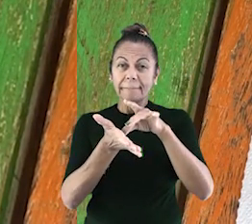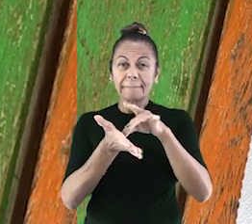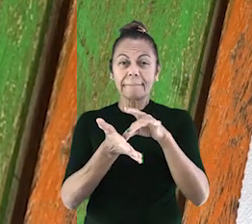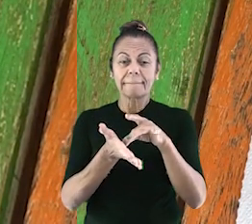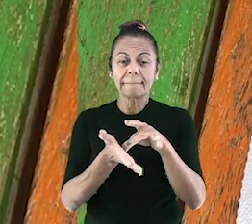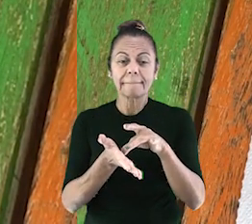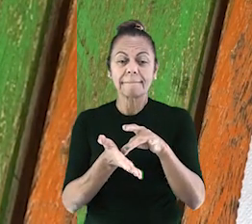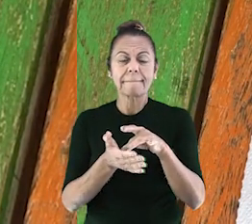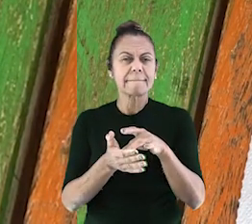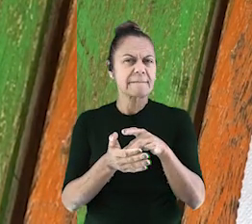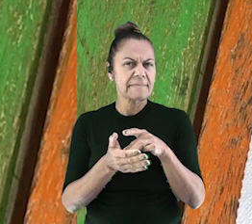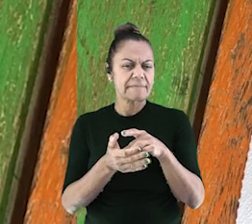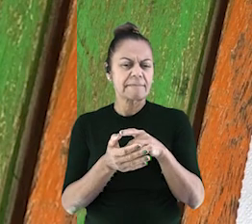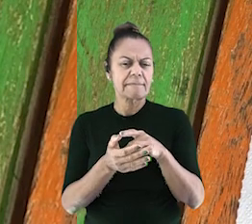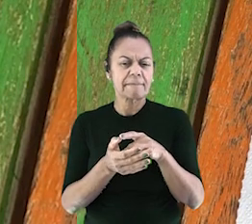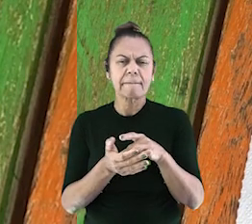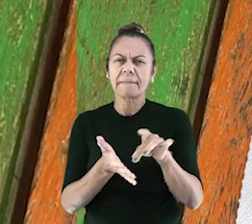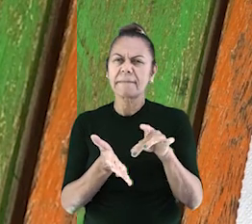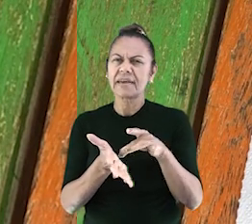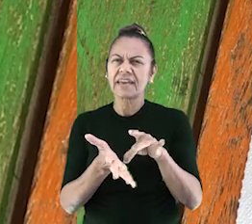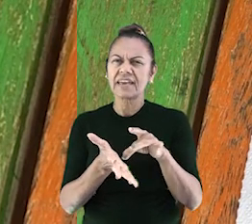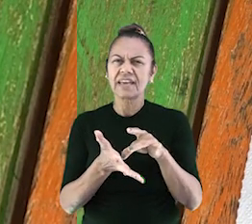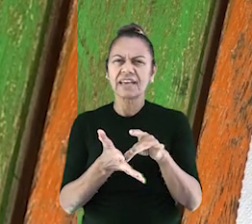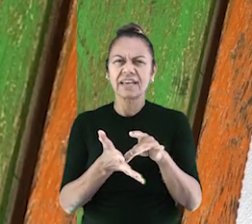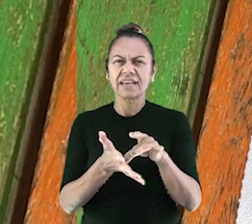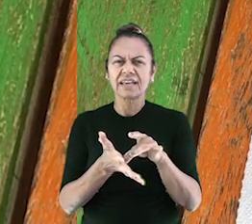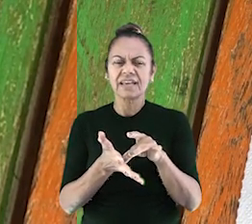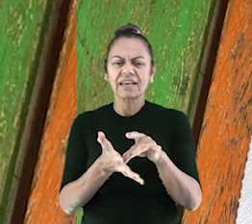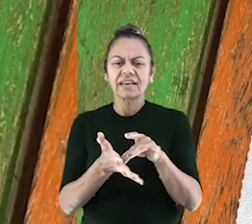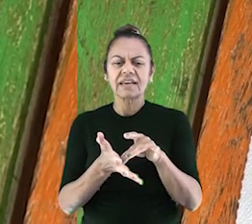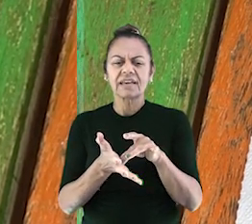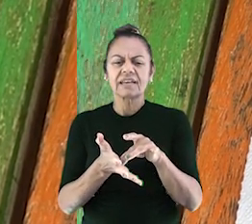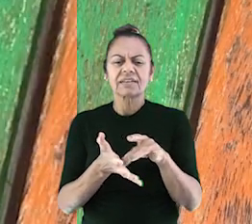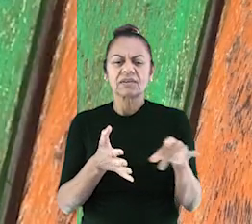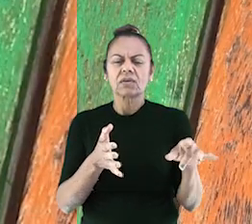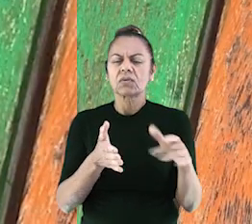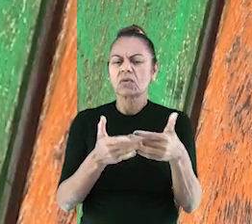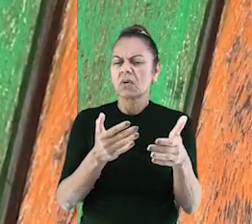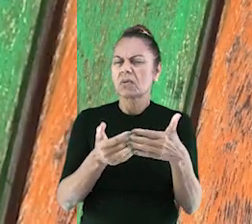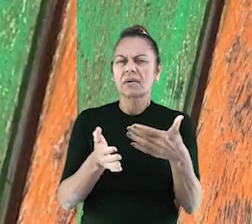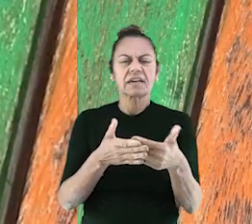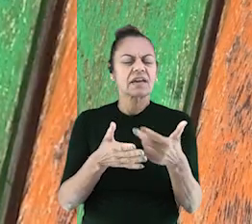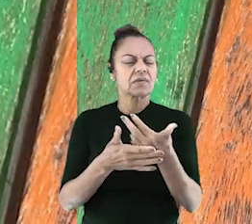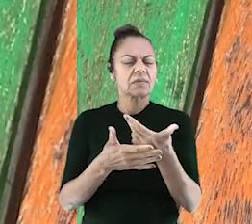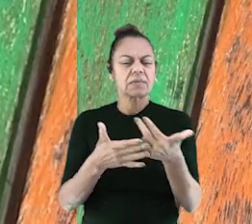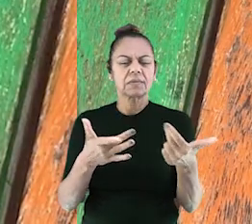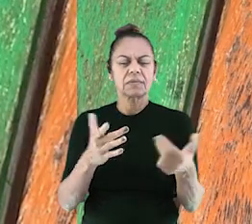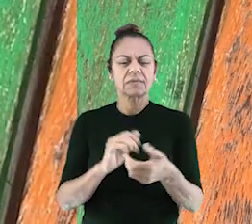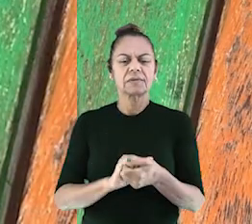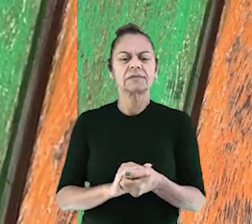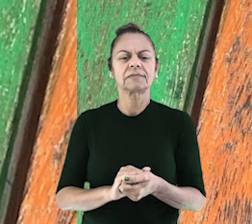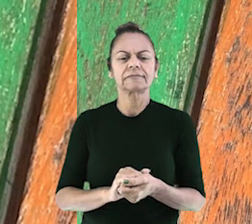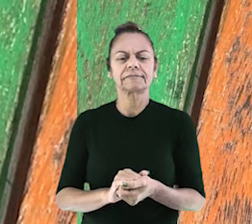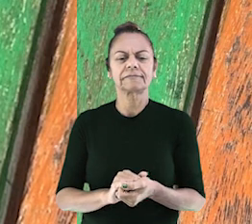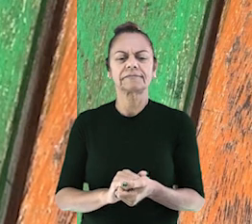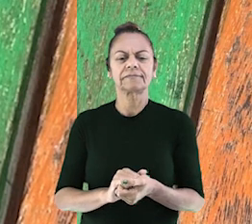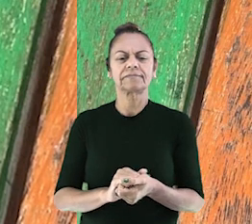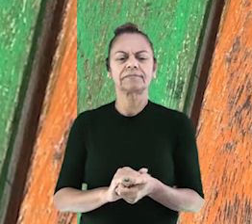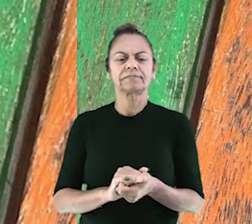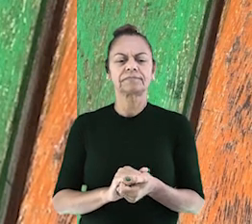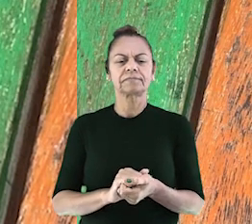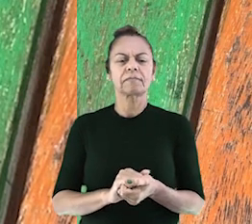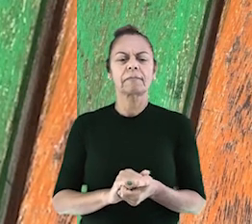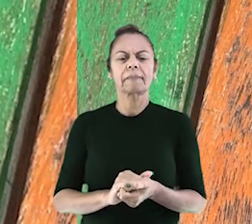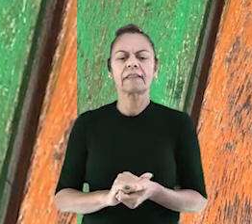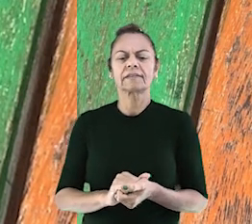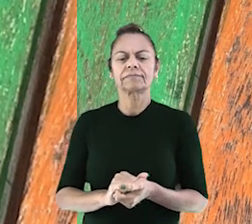quiser. Ah, gente, crianças, olha que legal. Agora nós vamos fazer os